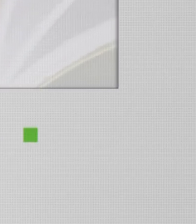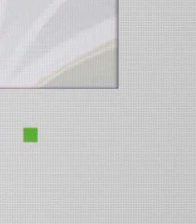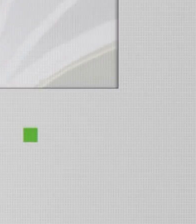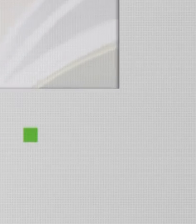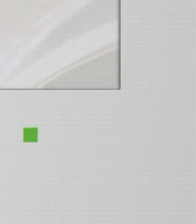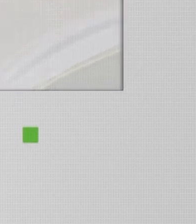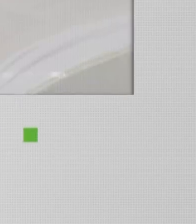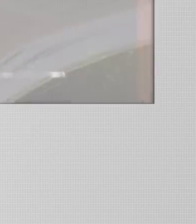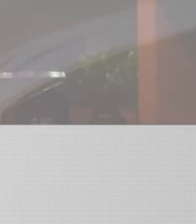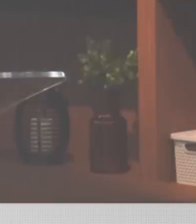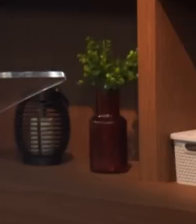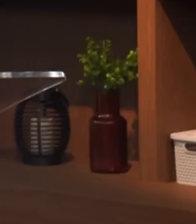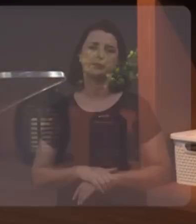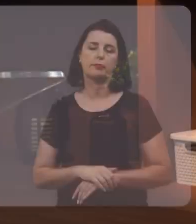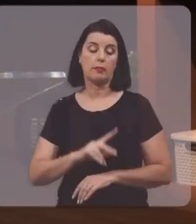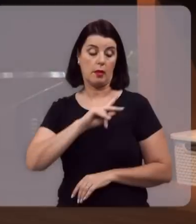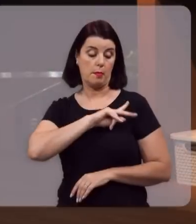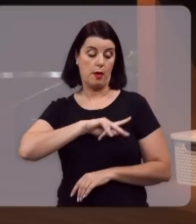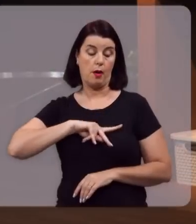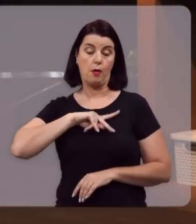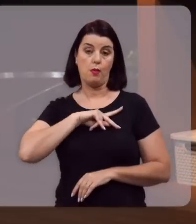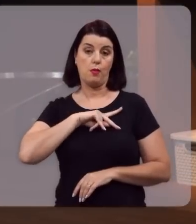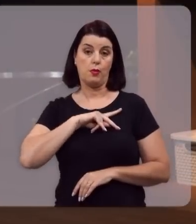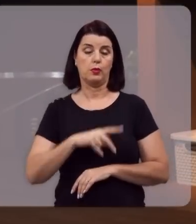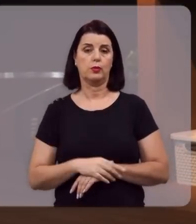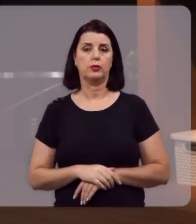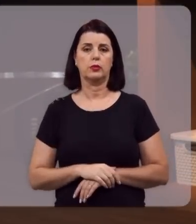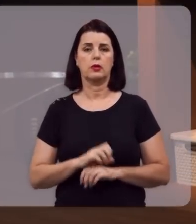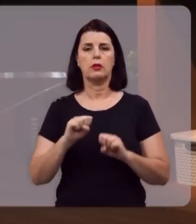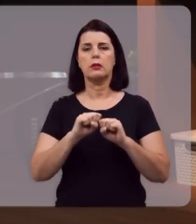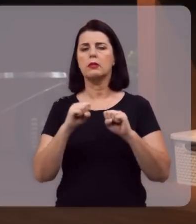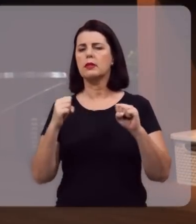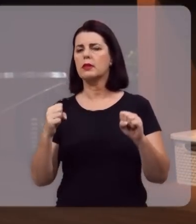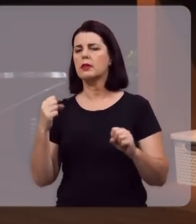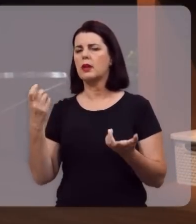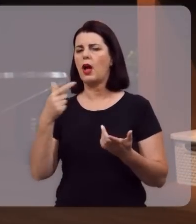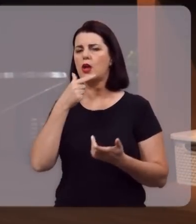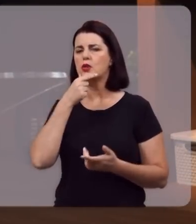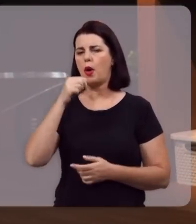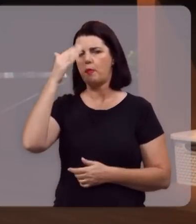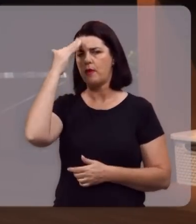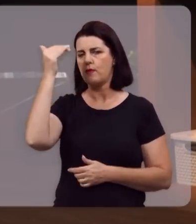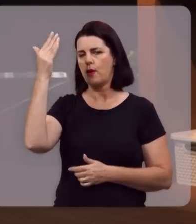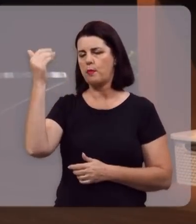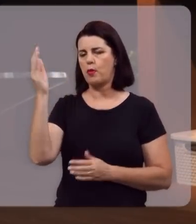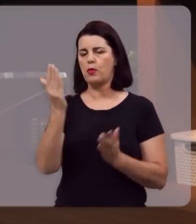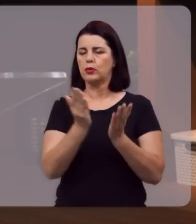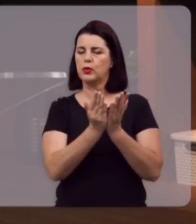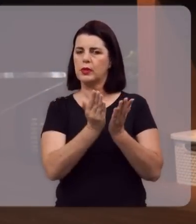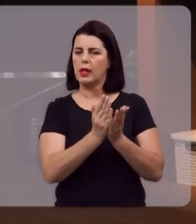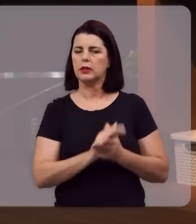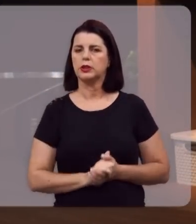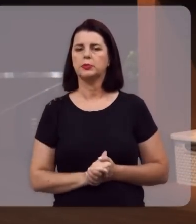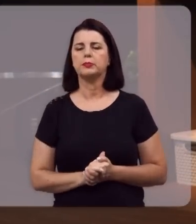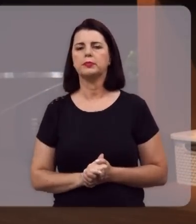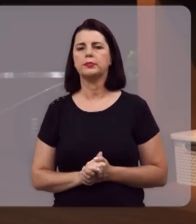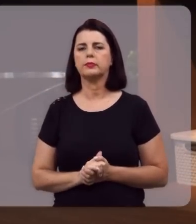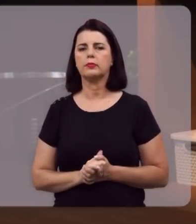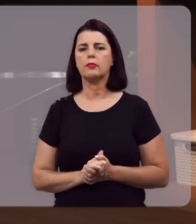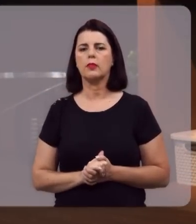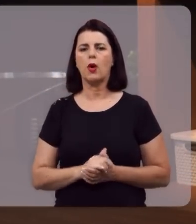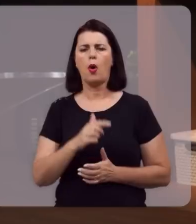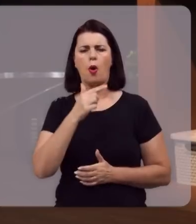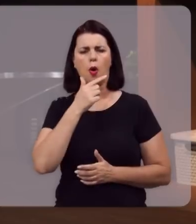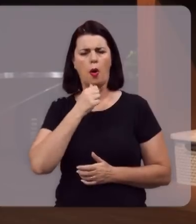Pai. O apóstolo Paulo, o grande bandeirante do cristianismo,